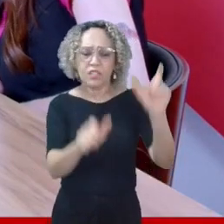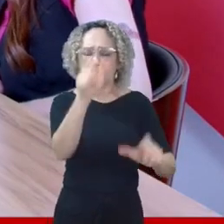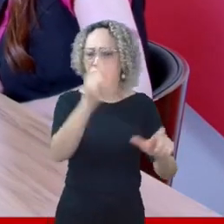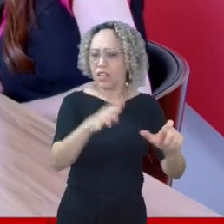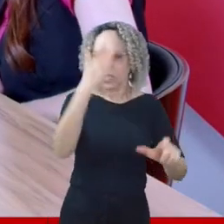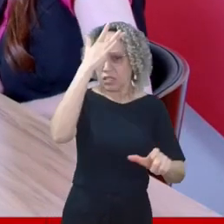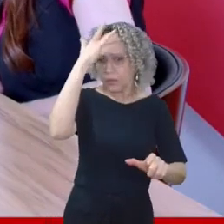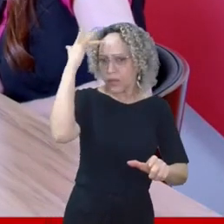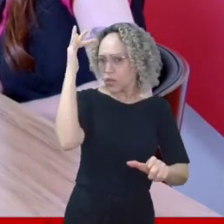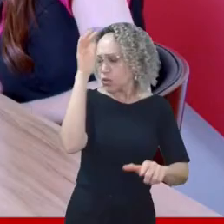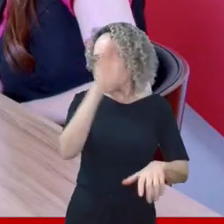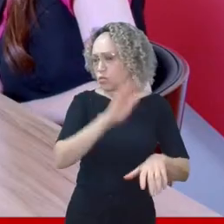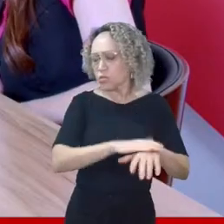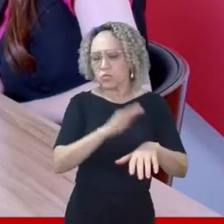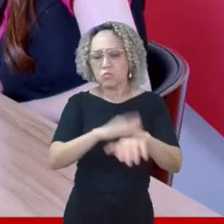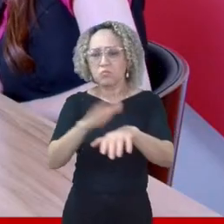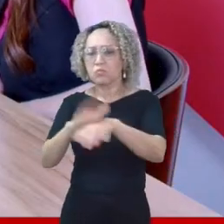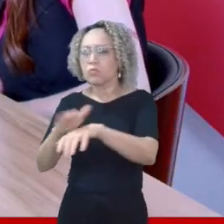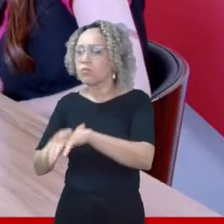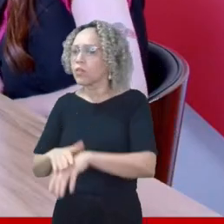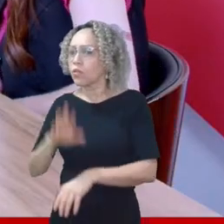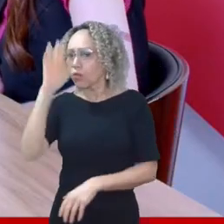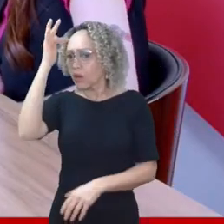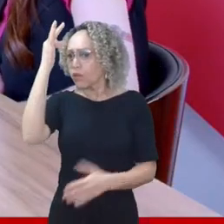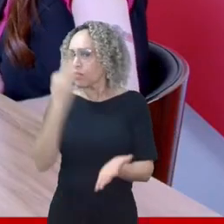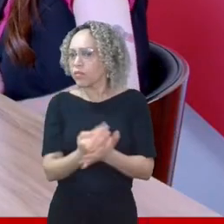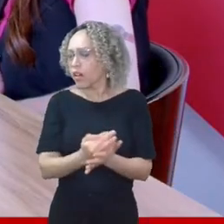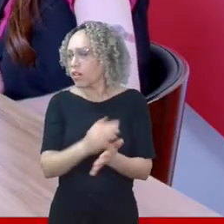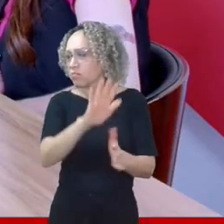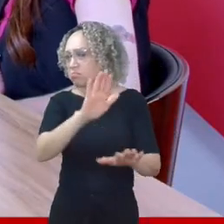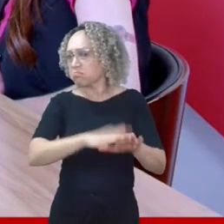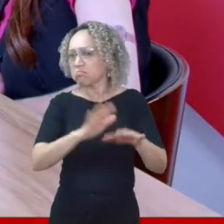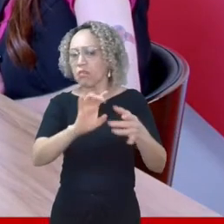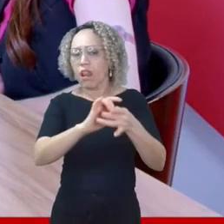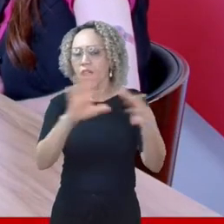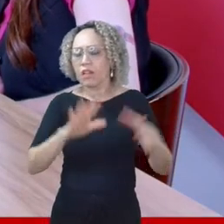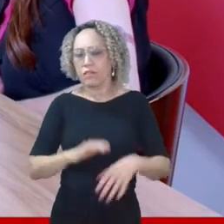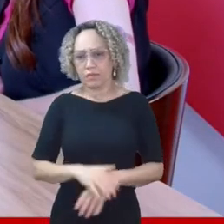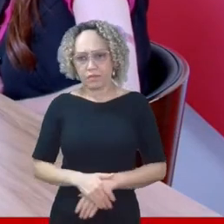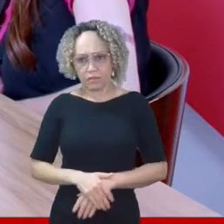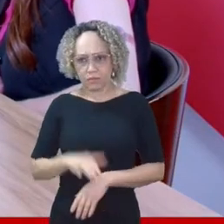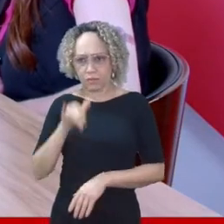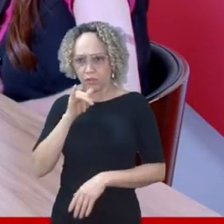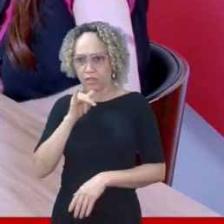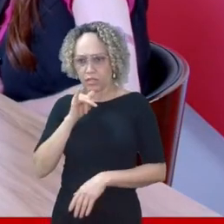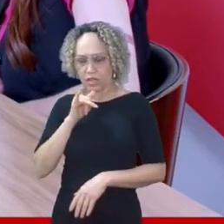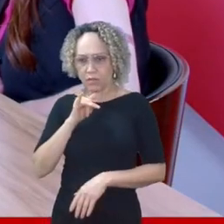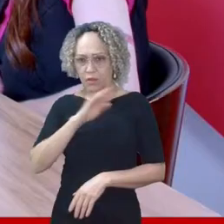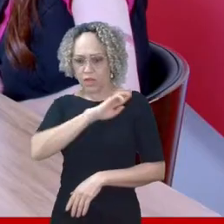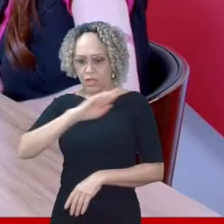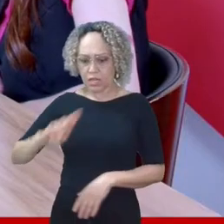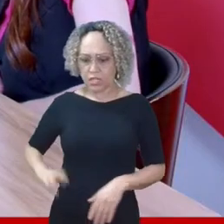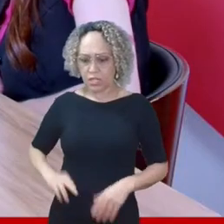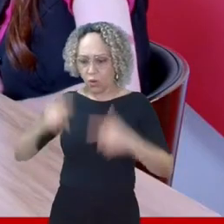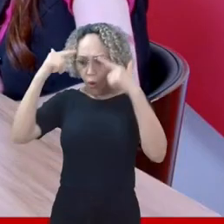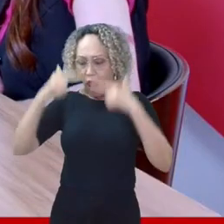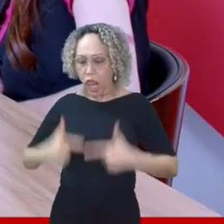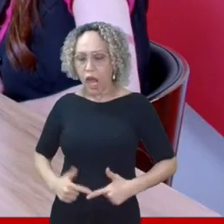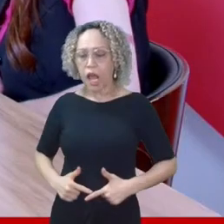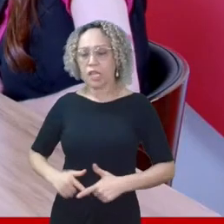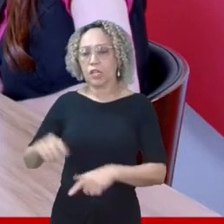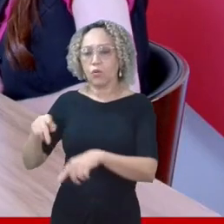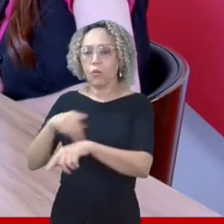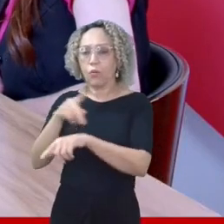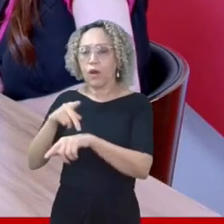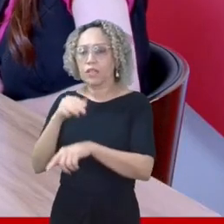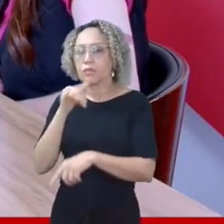que ele quiser. Então, é importante a gente compreender o Estado laico. Por exemplo, o Congresso agora recentemente esteve pautando a PEC